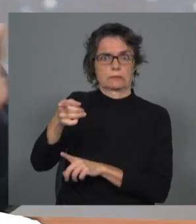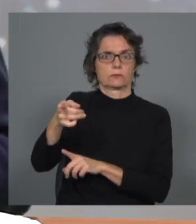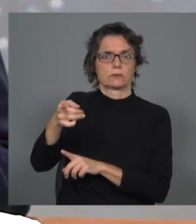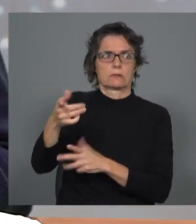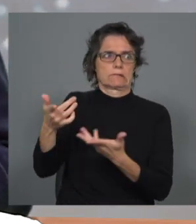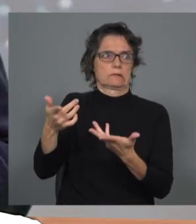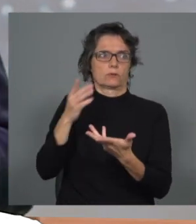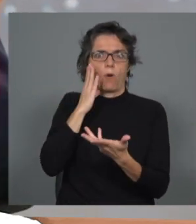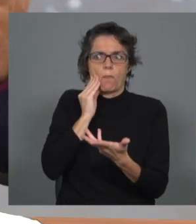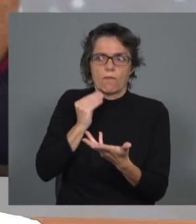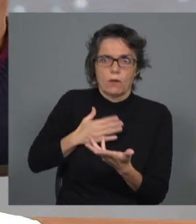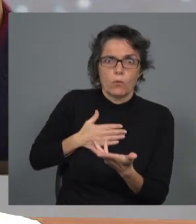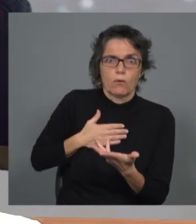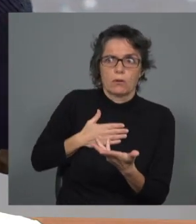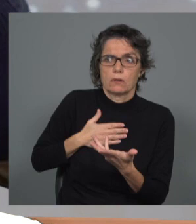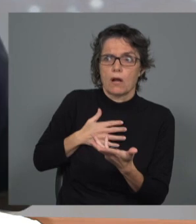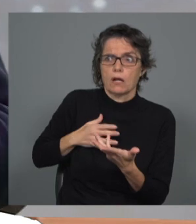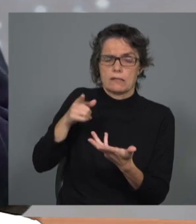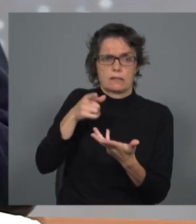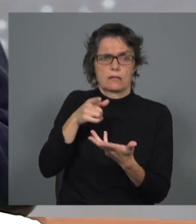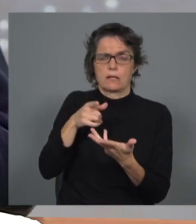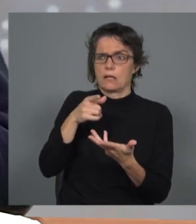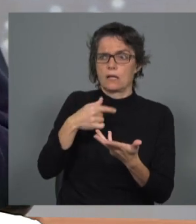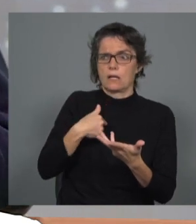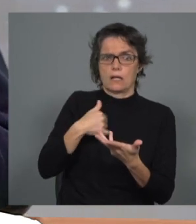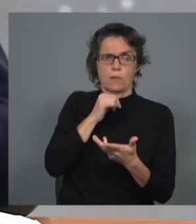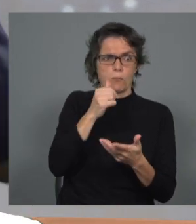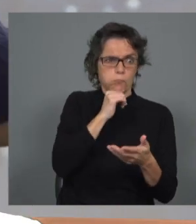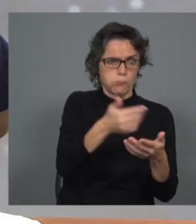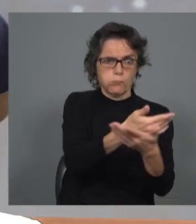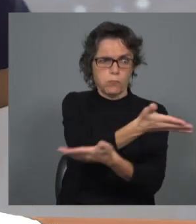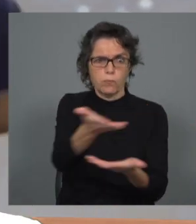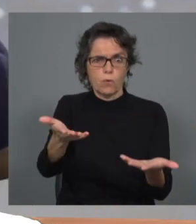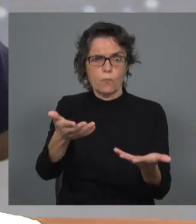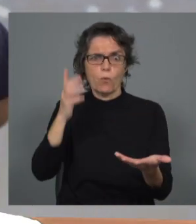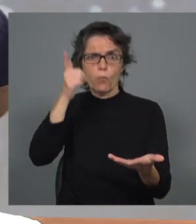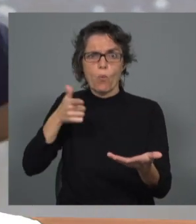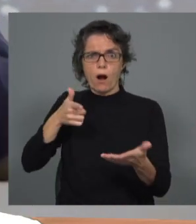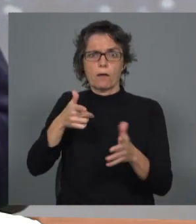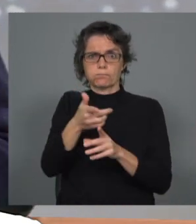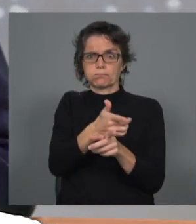uma vergonha, naturalmente. Diz, esta gente foi morta, como eu uma vez ouvi dizer, por armas, diz